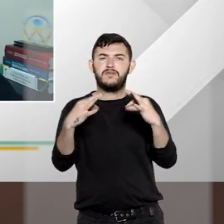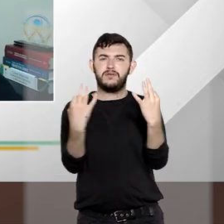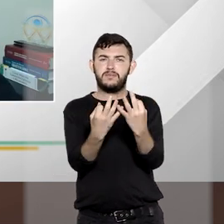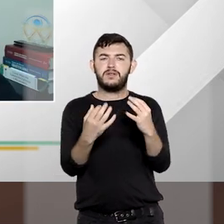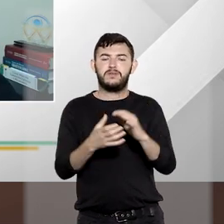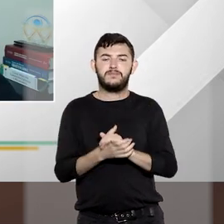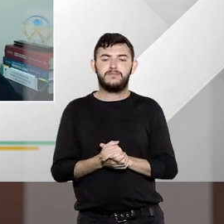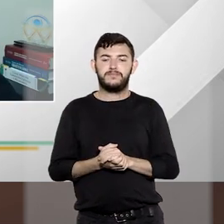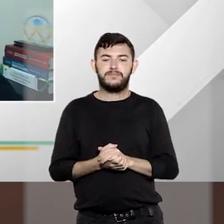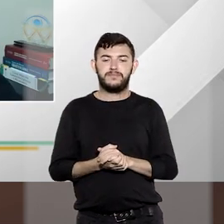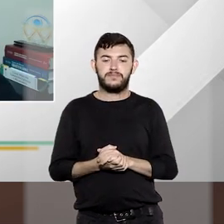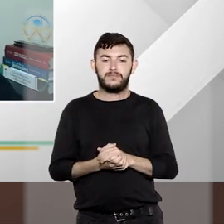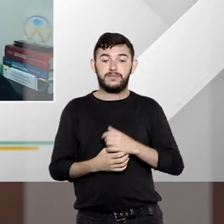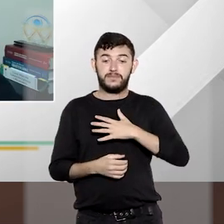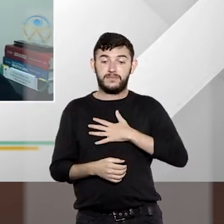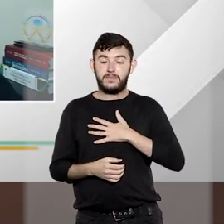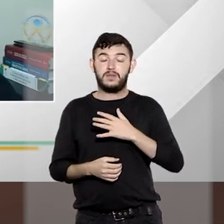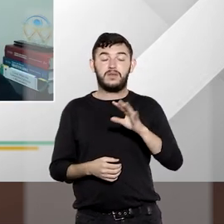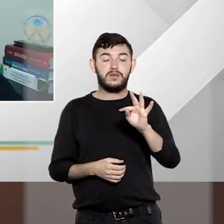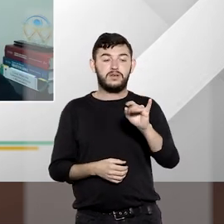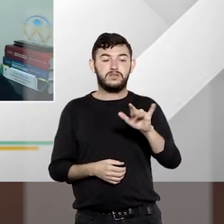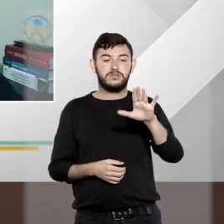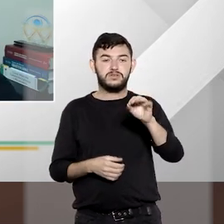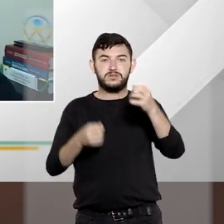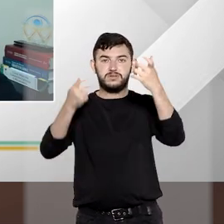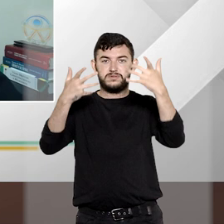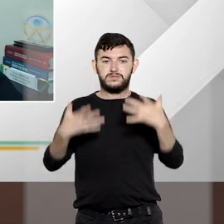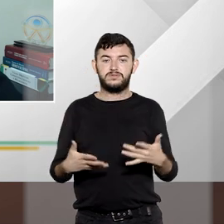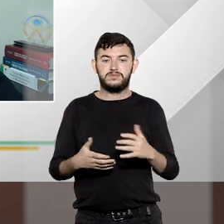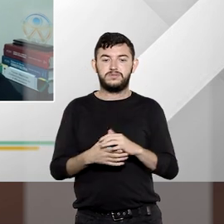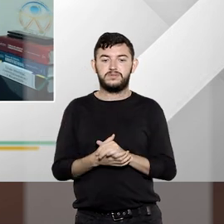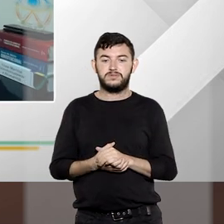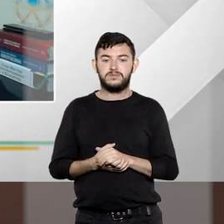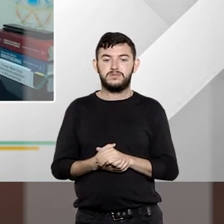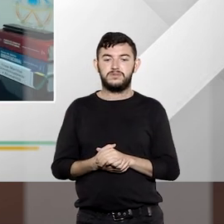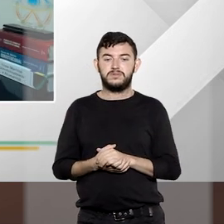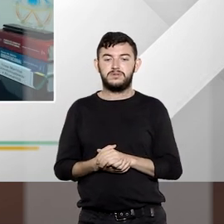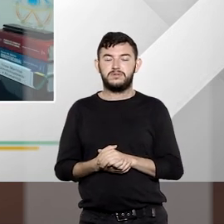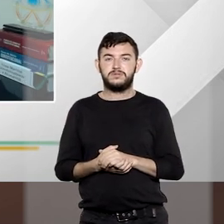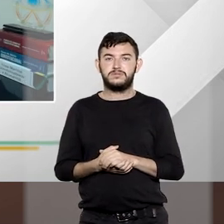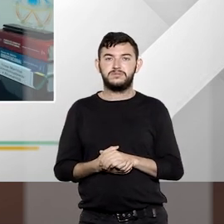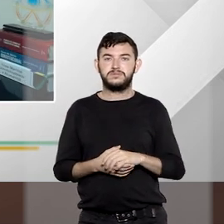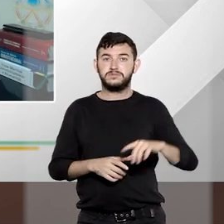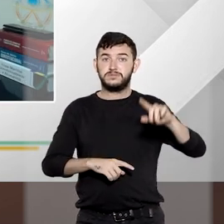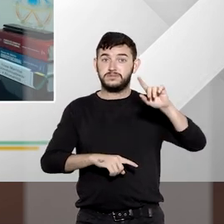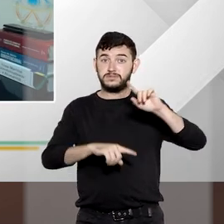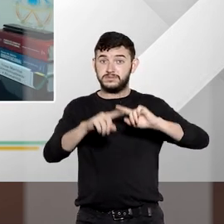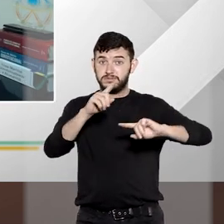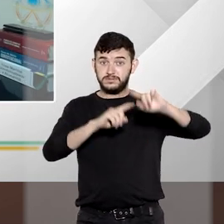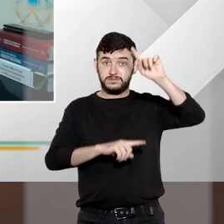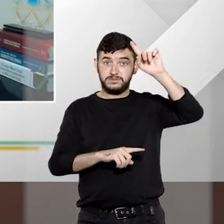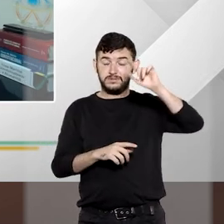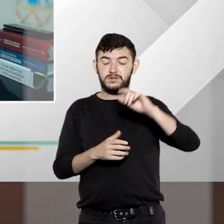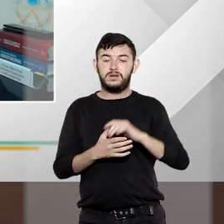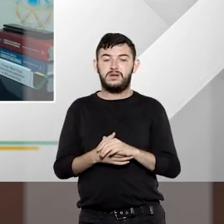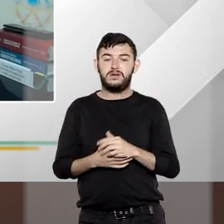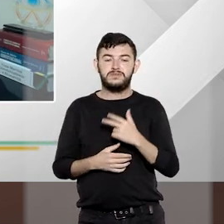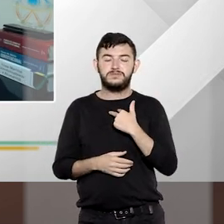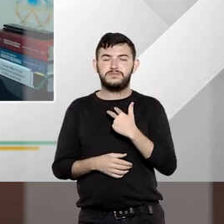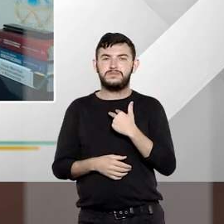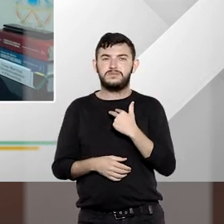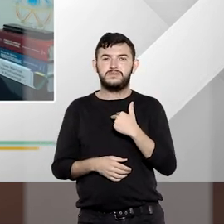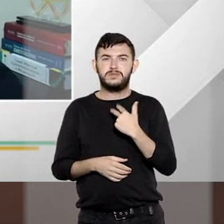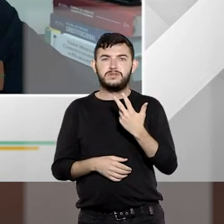Gostaria de ouvir então Tiago Elton, por favor. No que tange aos avanços, né, eu não posso